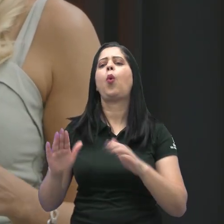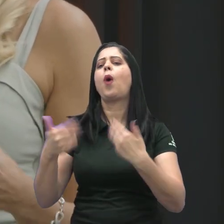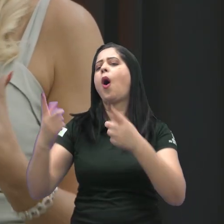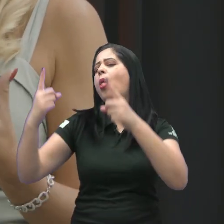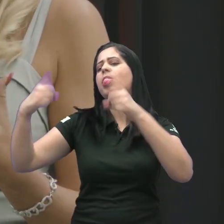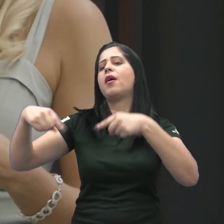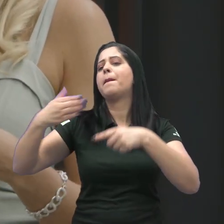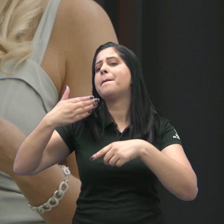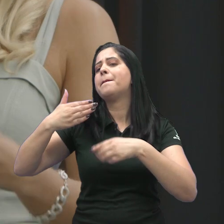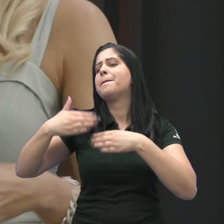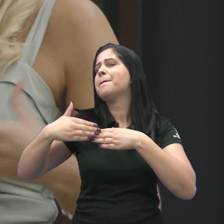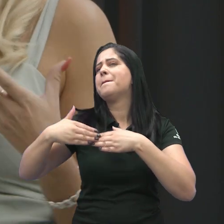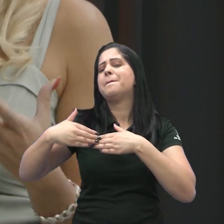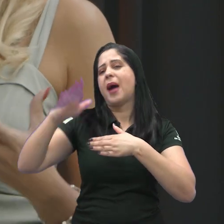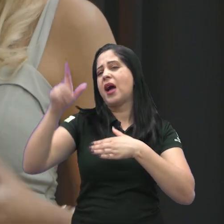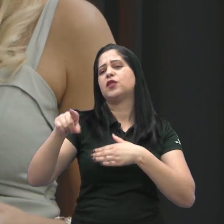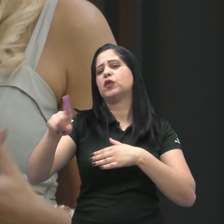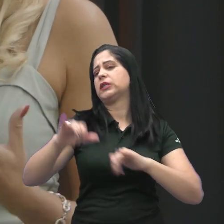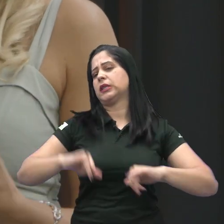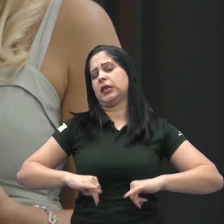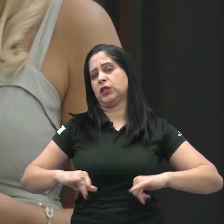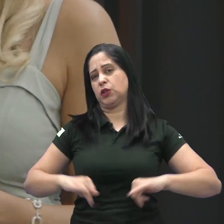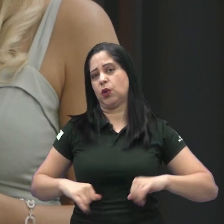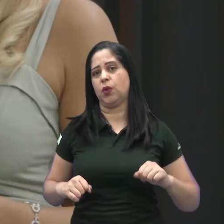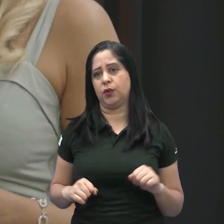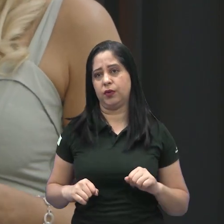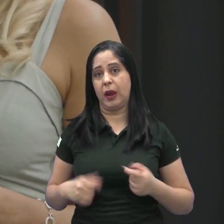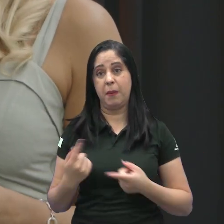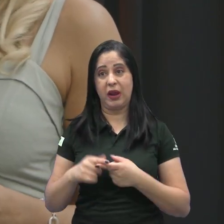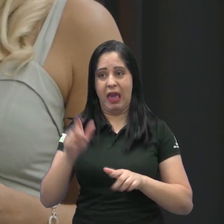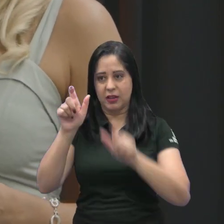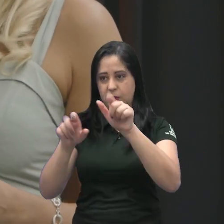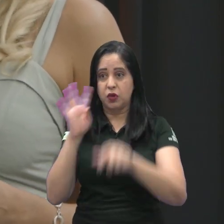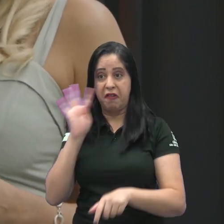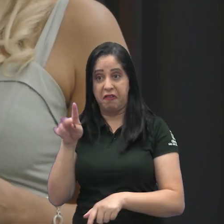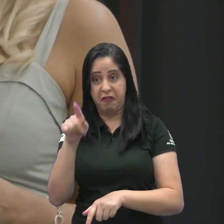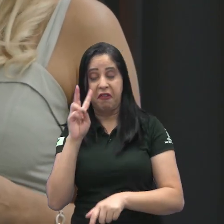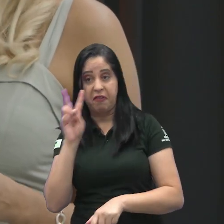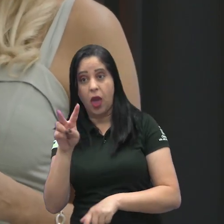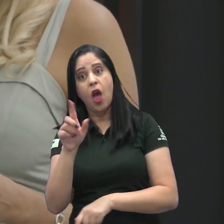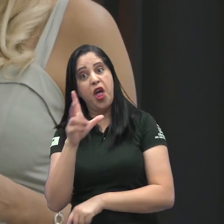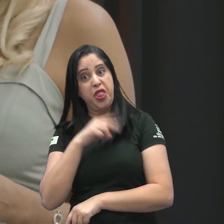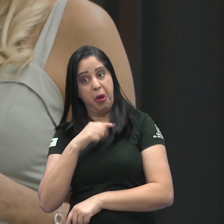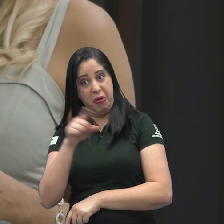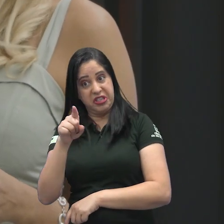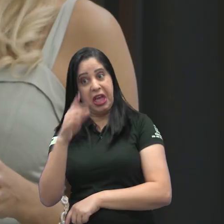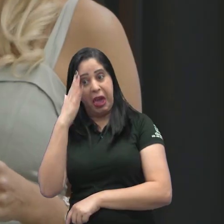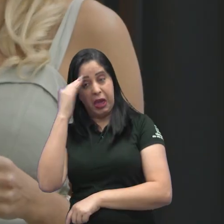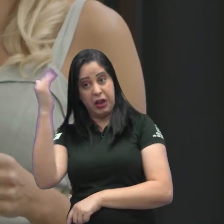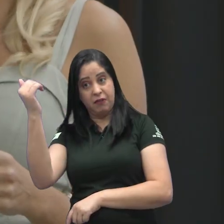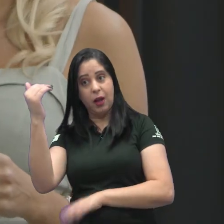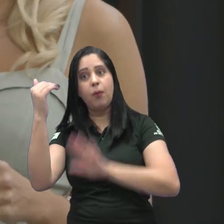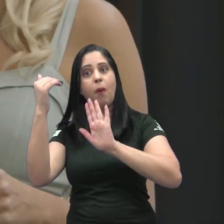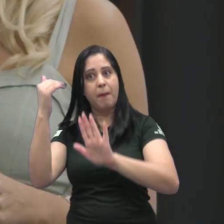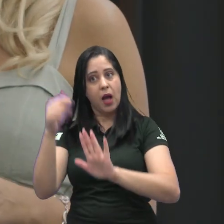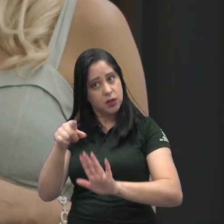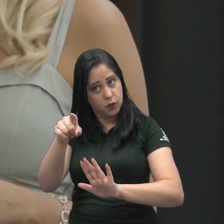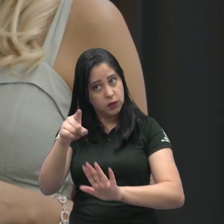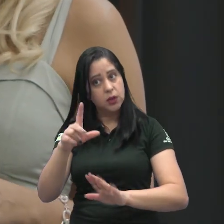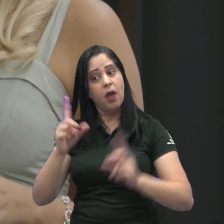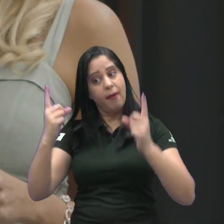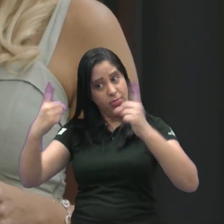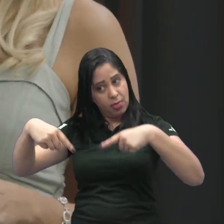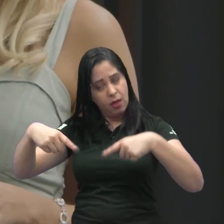as pessoas olham vocês performando, tendo os resultados, e muitas vezes elas não conseguem enxergar que por trás desse lugar que está